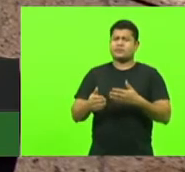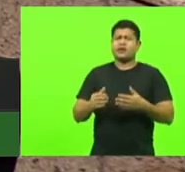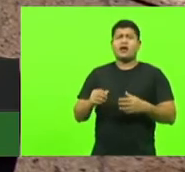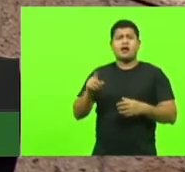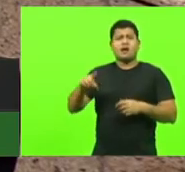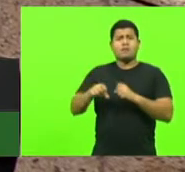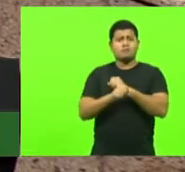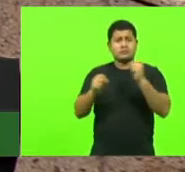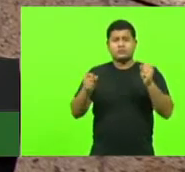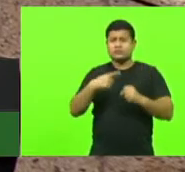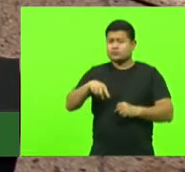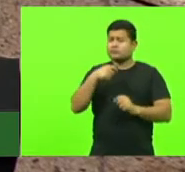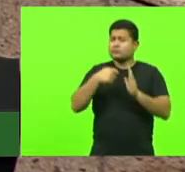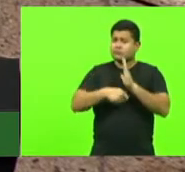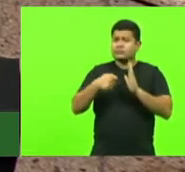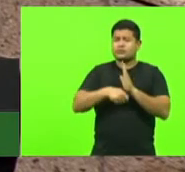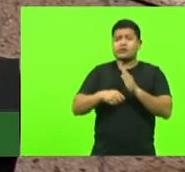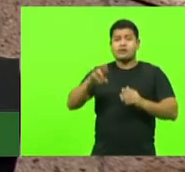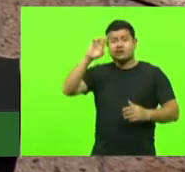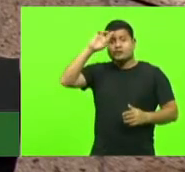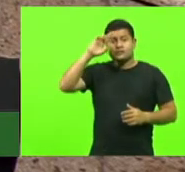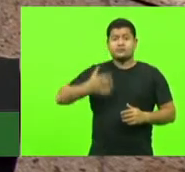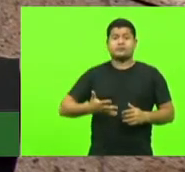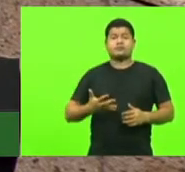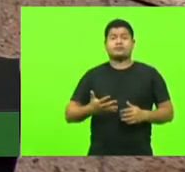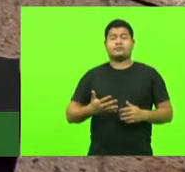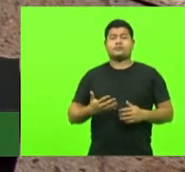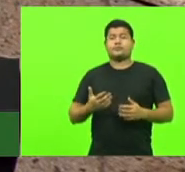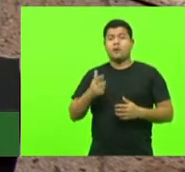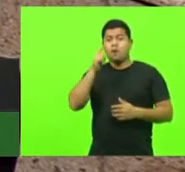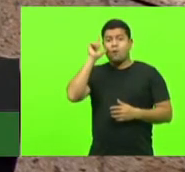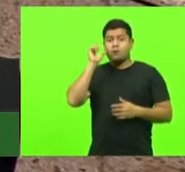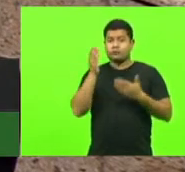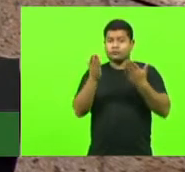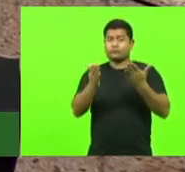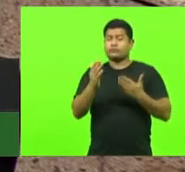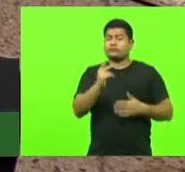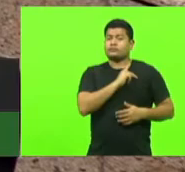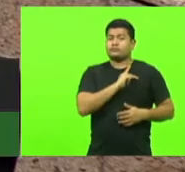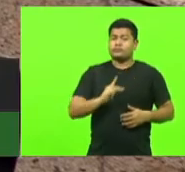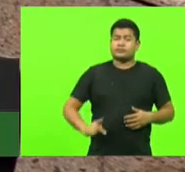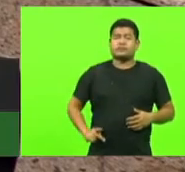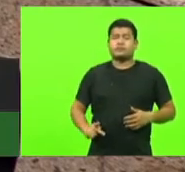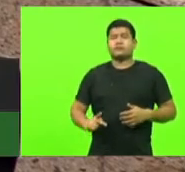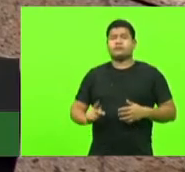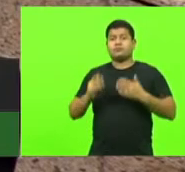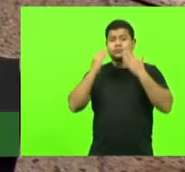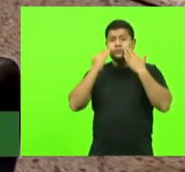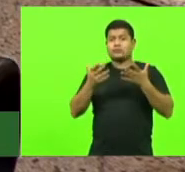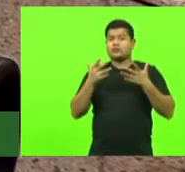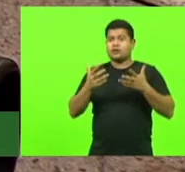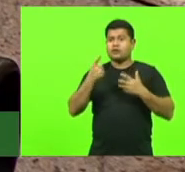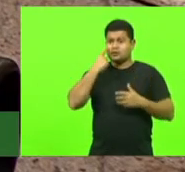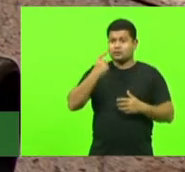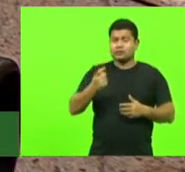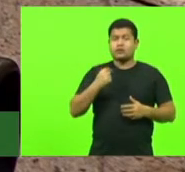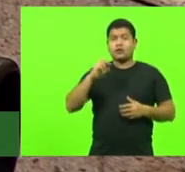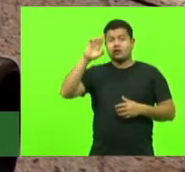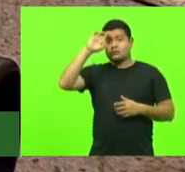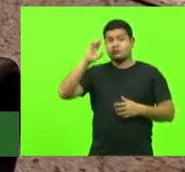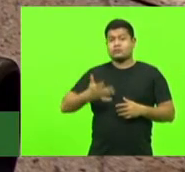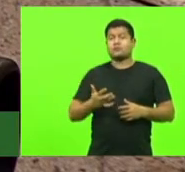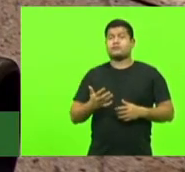que enfrentar esse problema e resolver. E ontem, Vossa Excelência deu mostras de quem está interessado em resolver